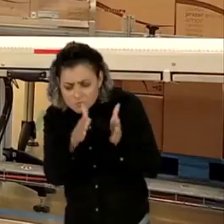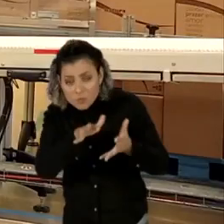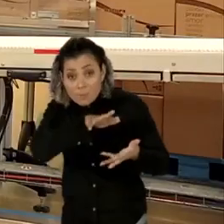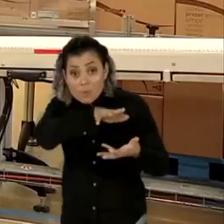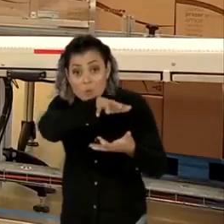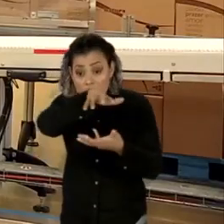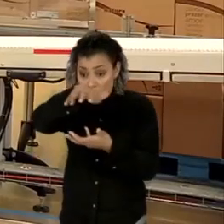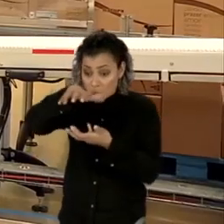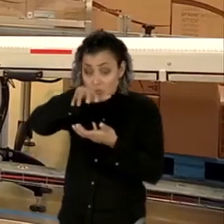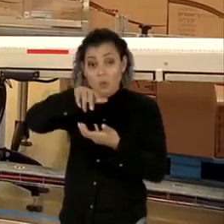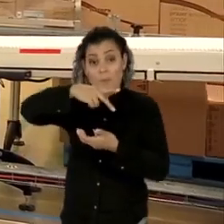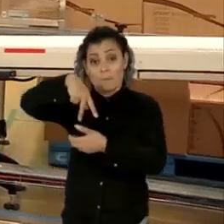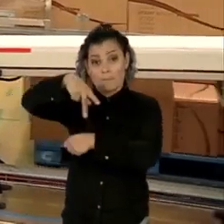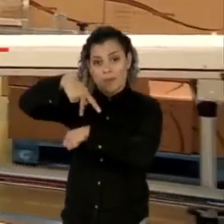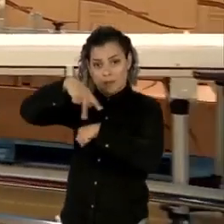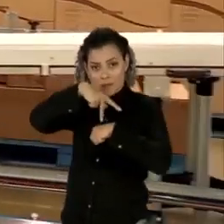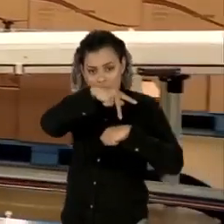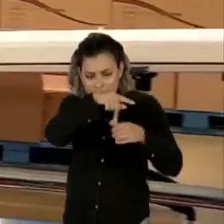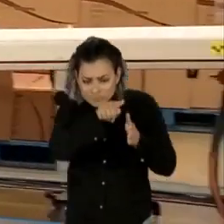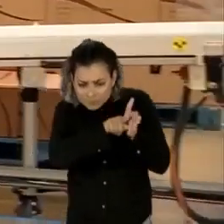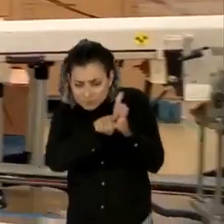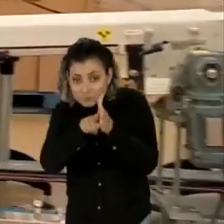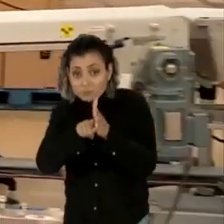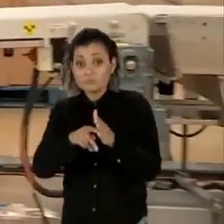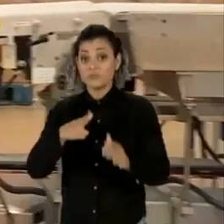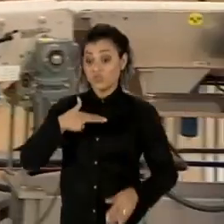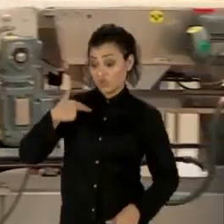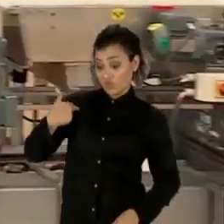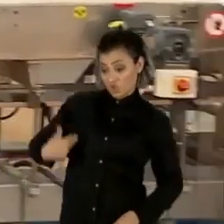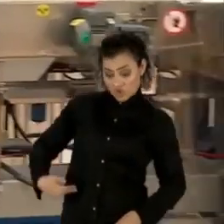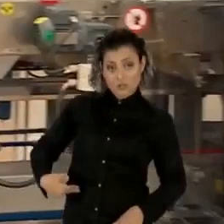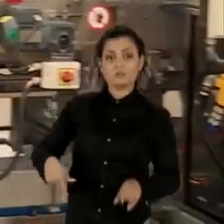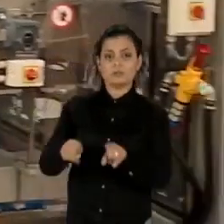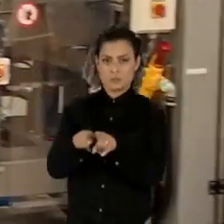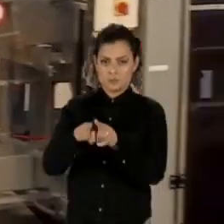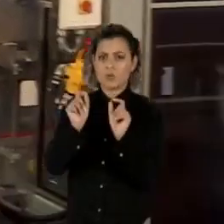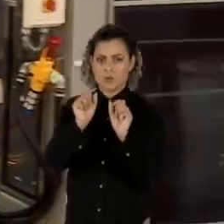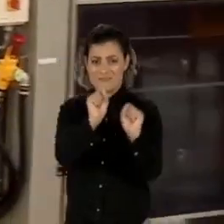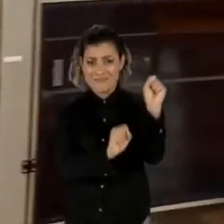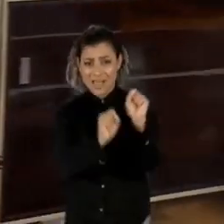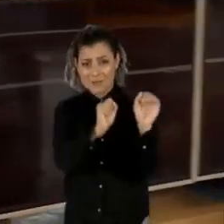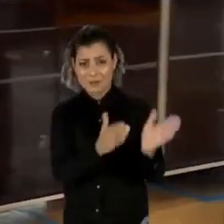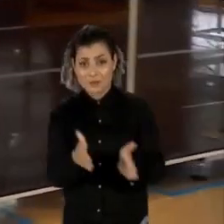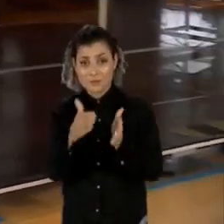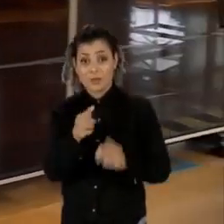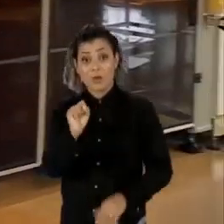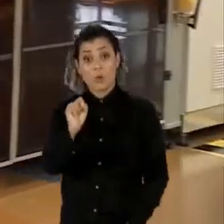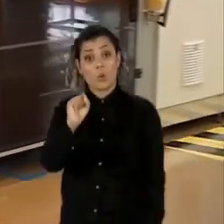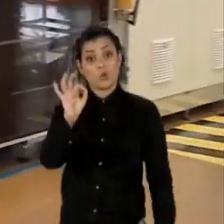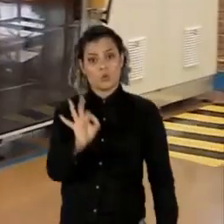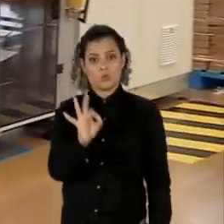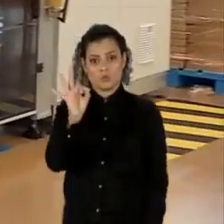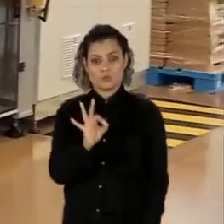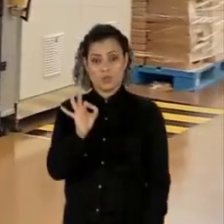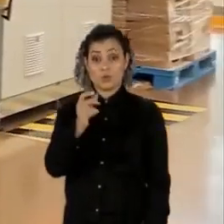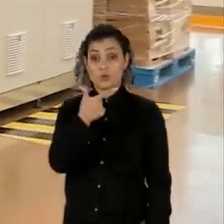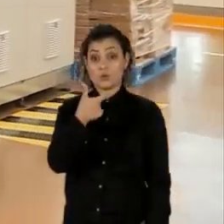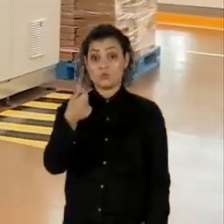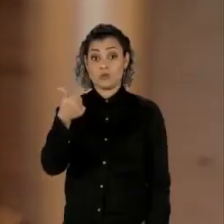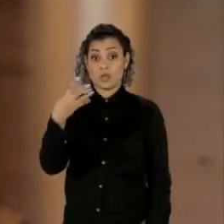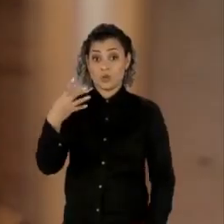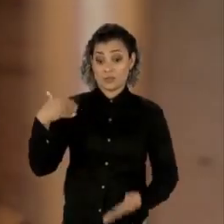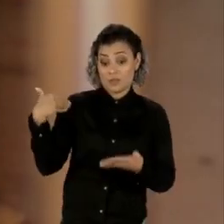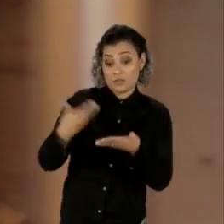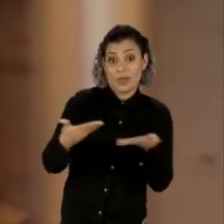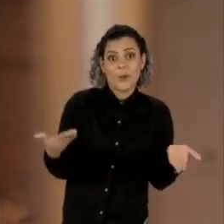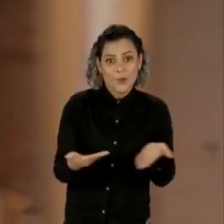nos países emergentes com exceção da china a atividade das fábricas cresceu 8% desde 2014